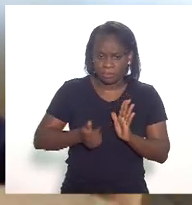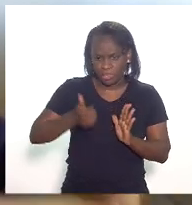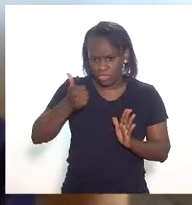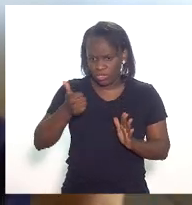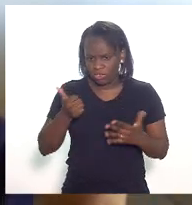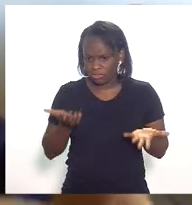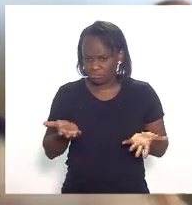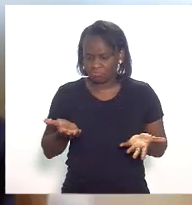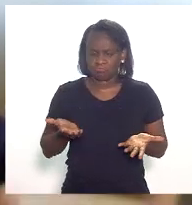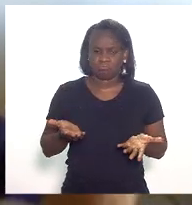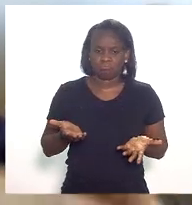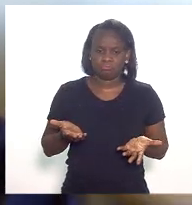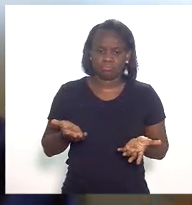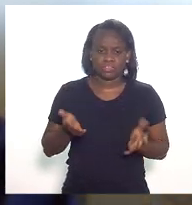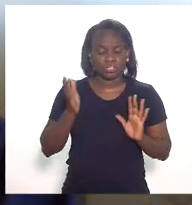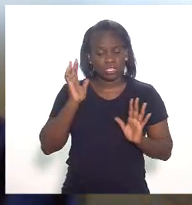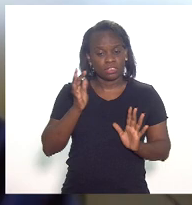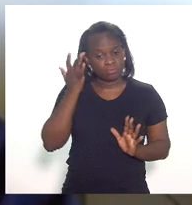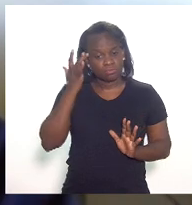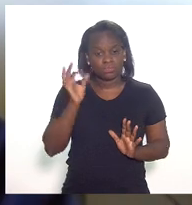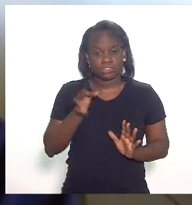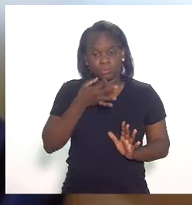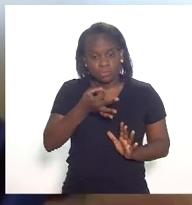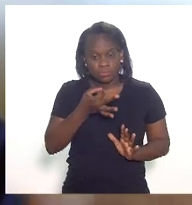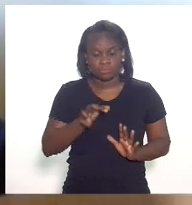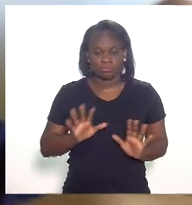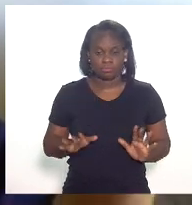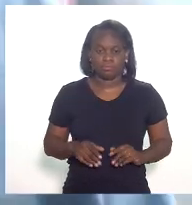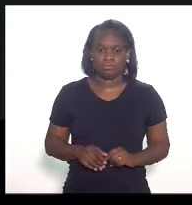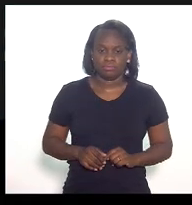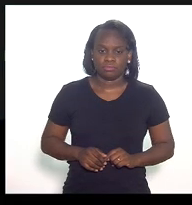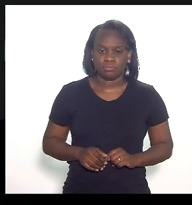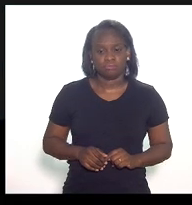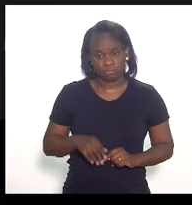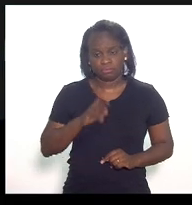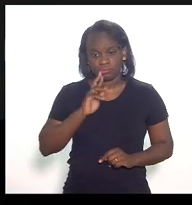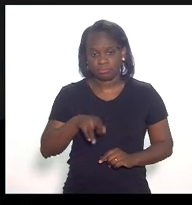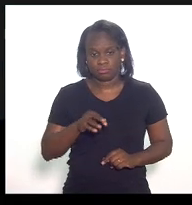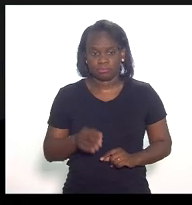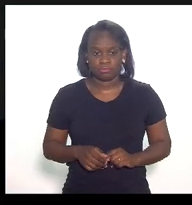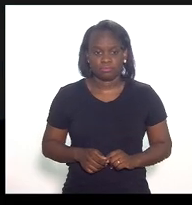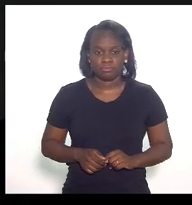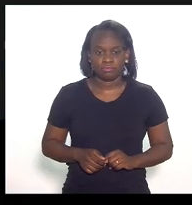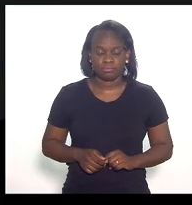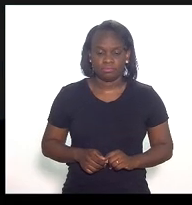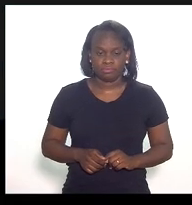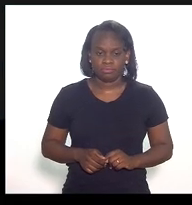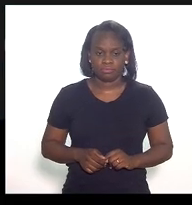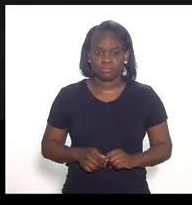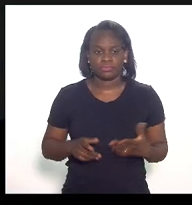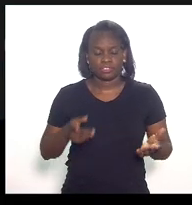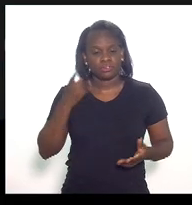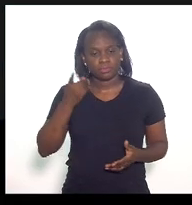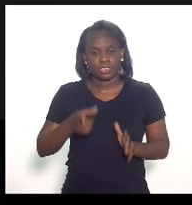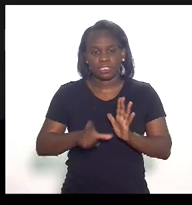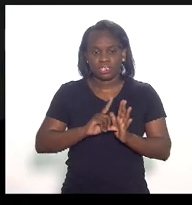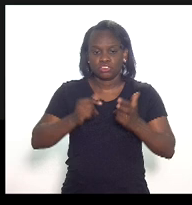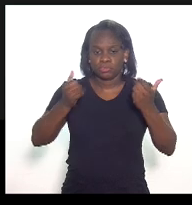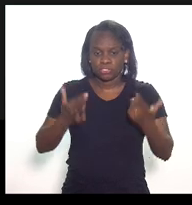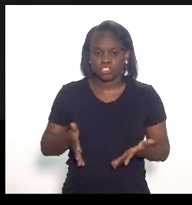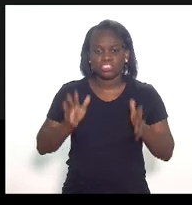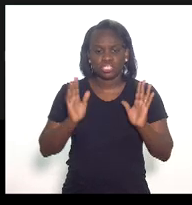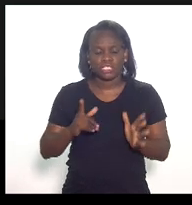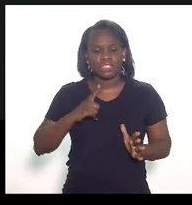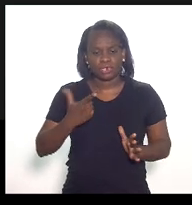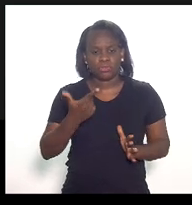voto? É uma sugestão. Tem razão. Eu tenho que o deputado colocou lá anteriormente, já houve um